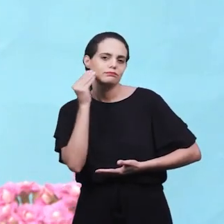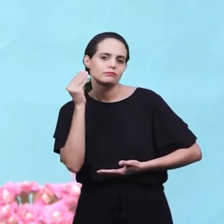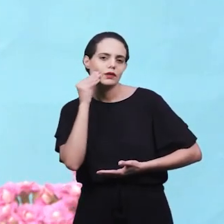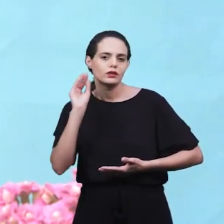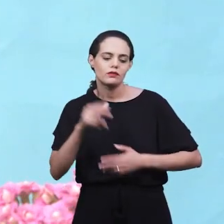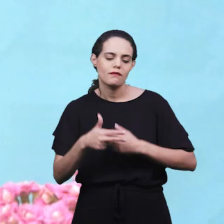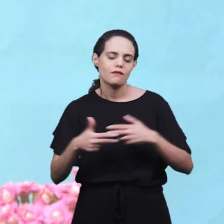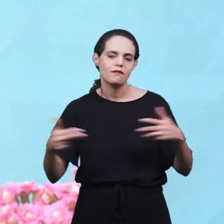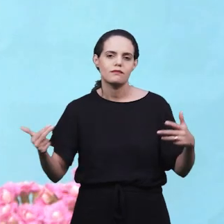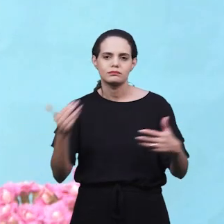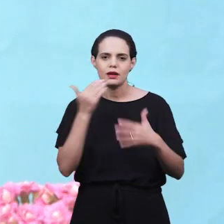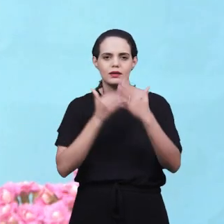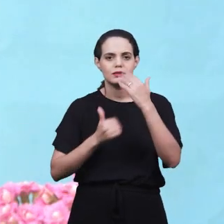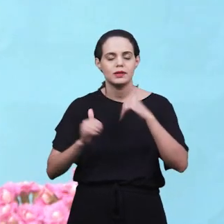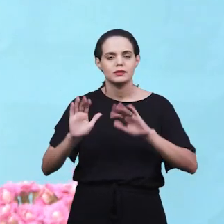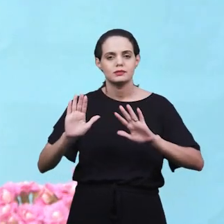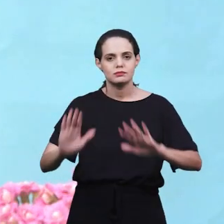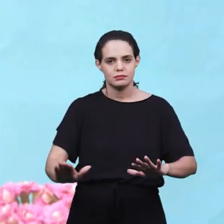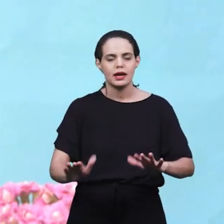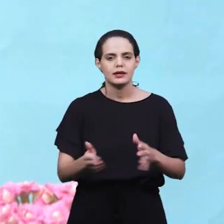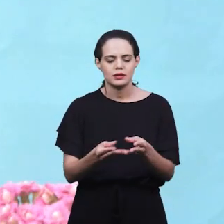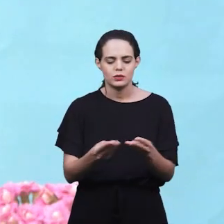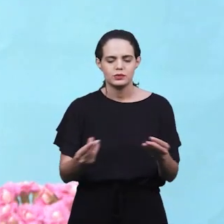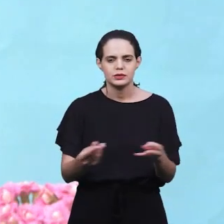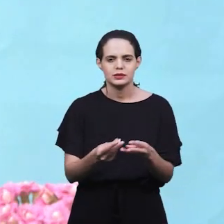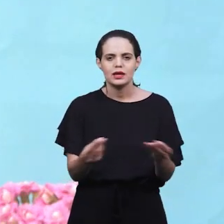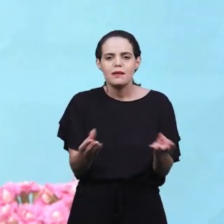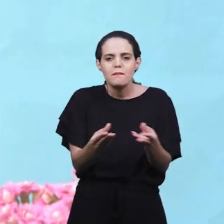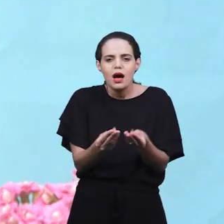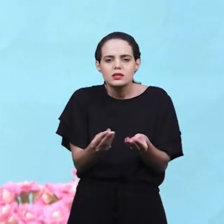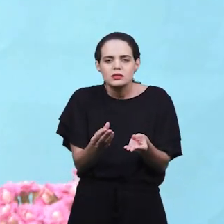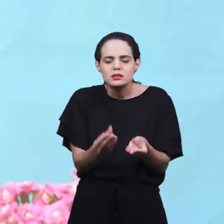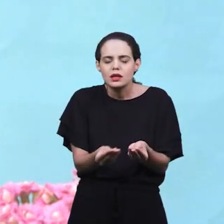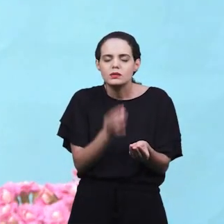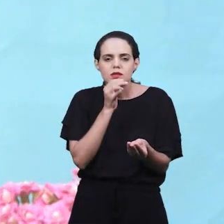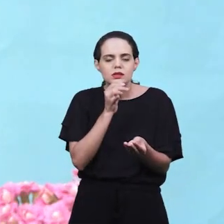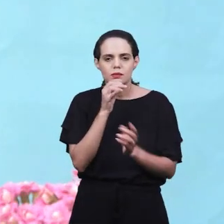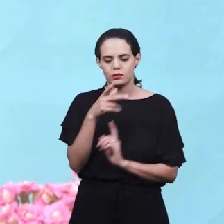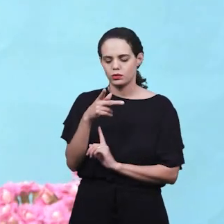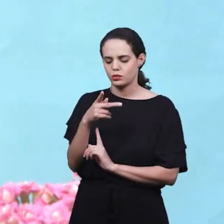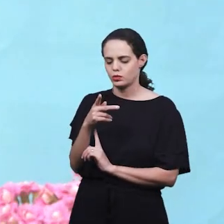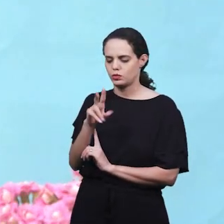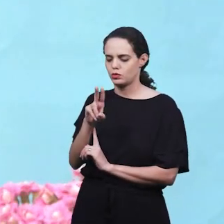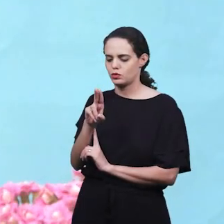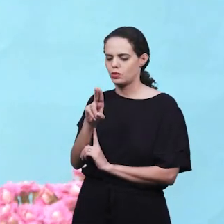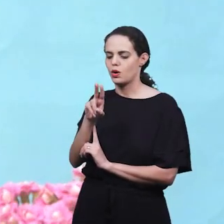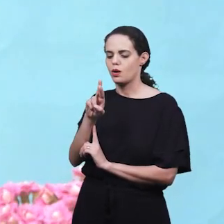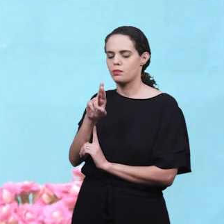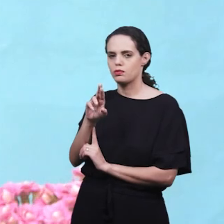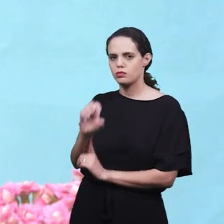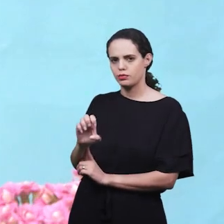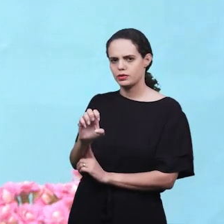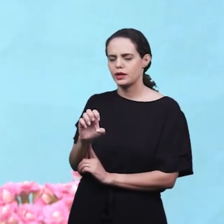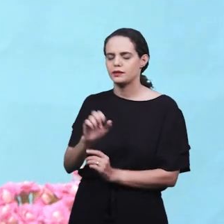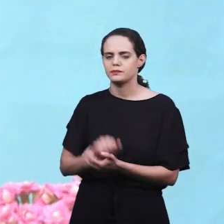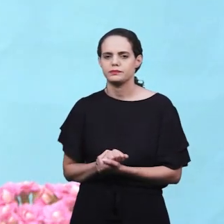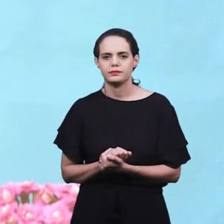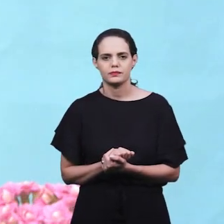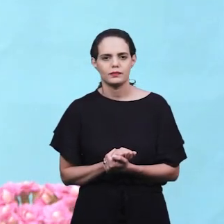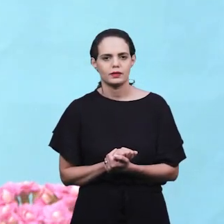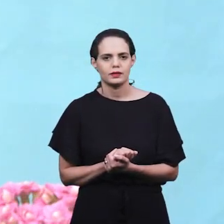gente deve começar com uma consistência de purê e alimentos bem macios. Além disso, não é